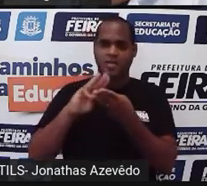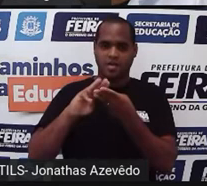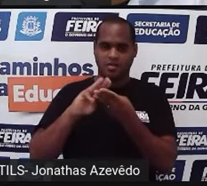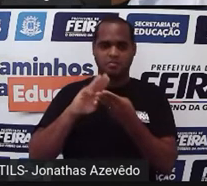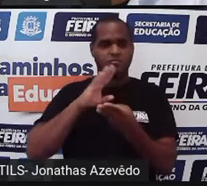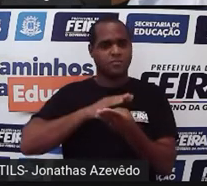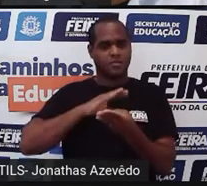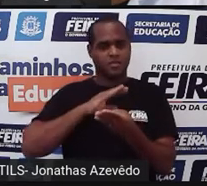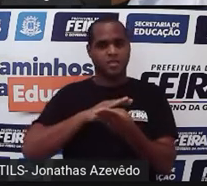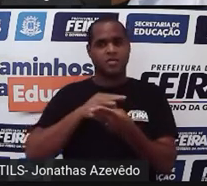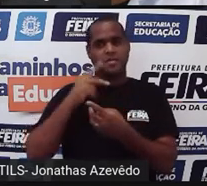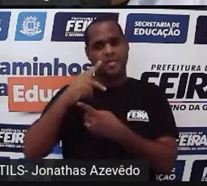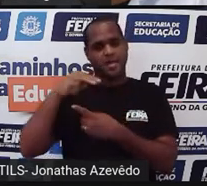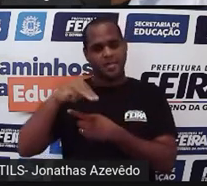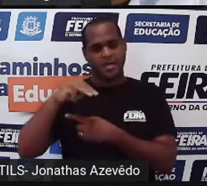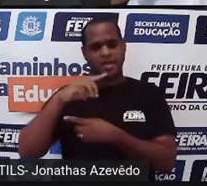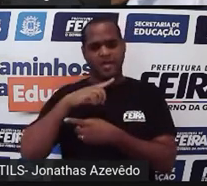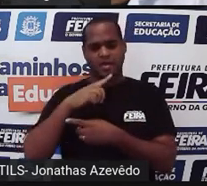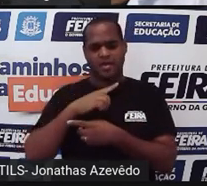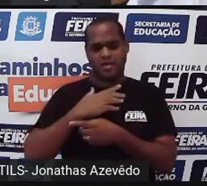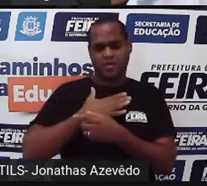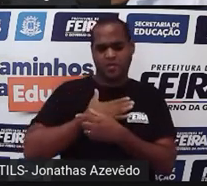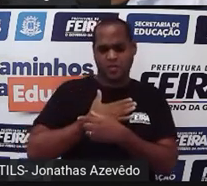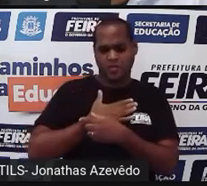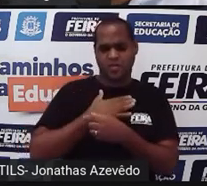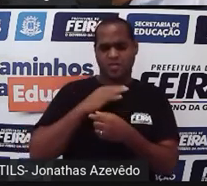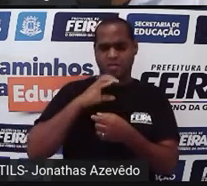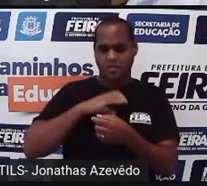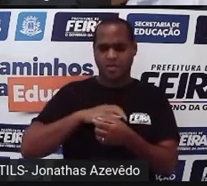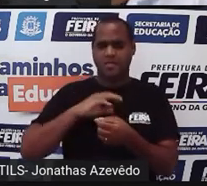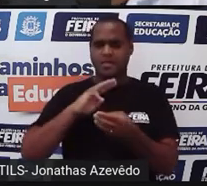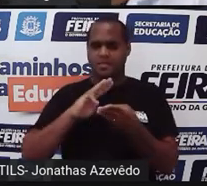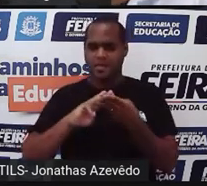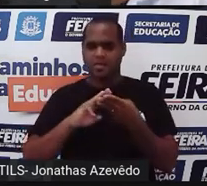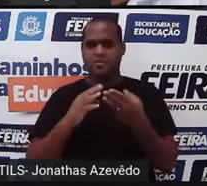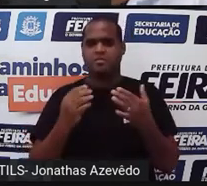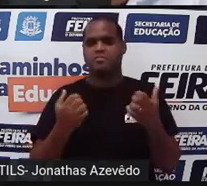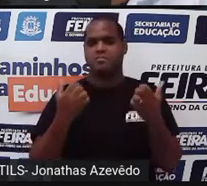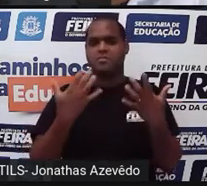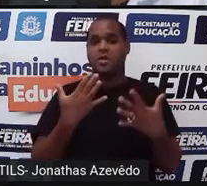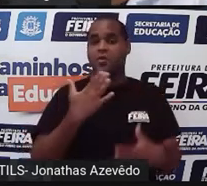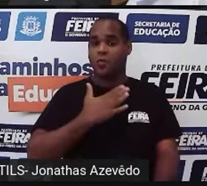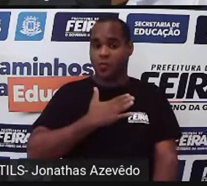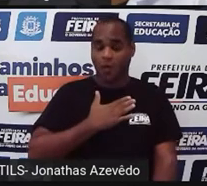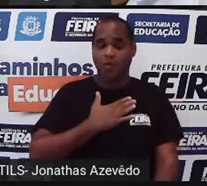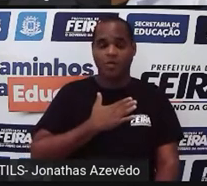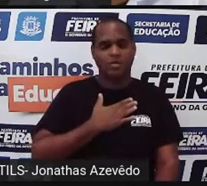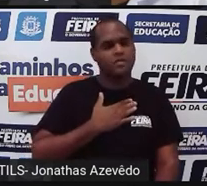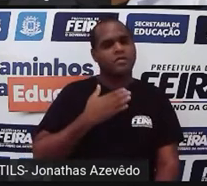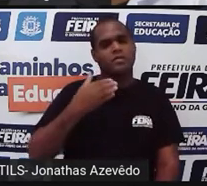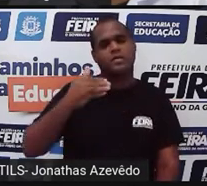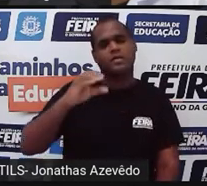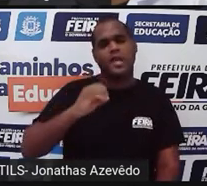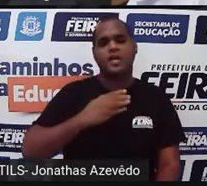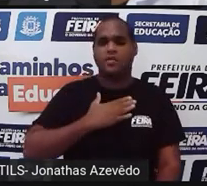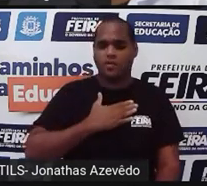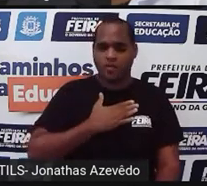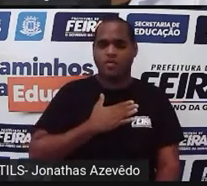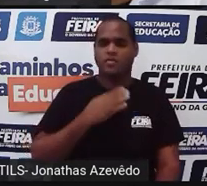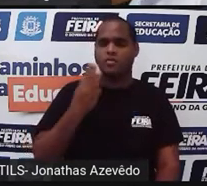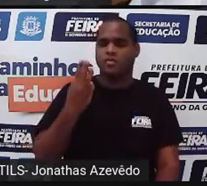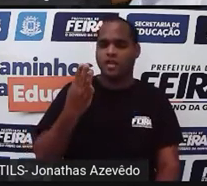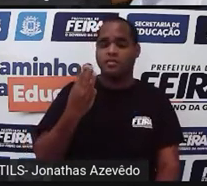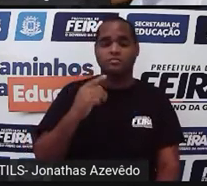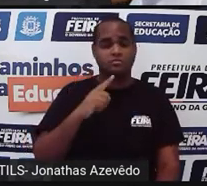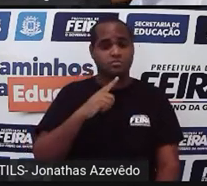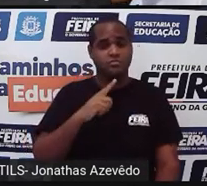português, o PM, né? Português e matemática, 5 alunos gostam. E 10 gostam das três. Tinha